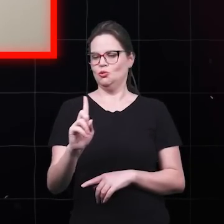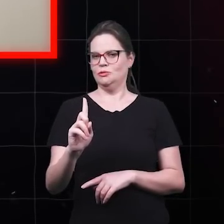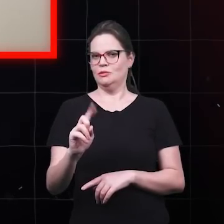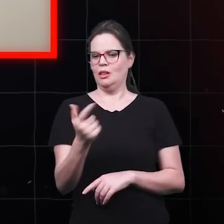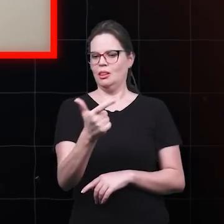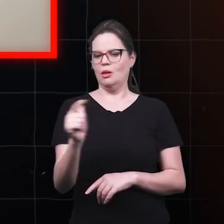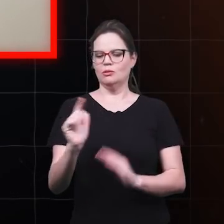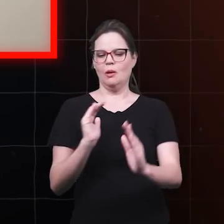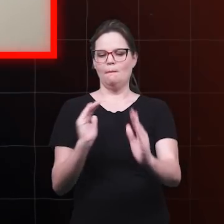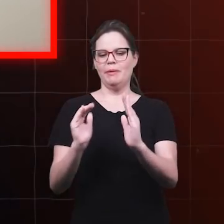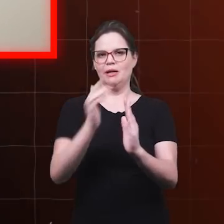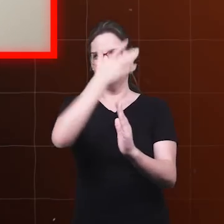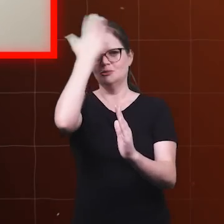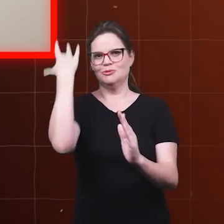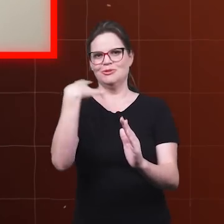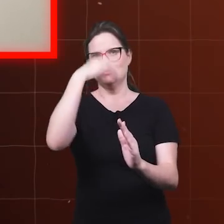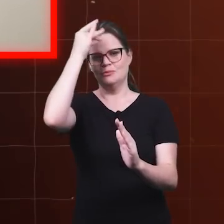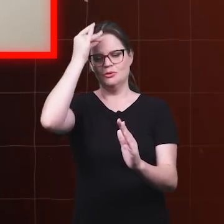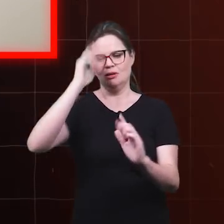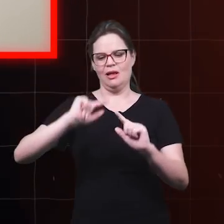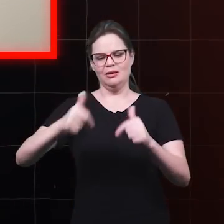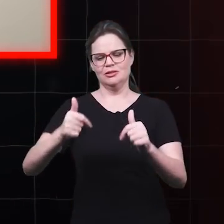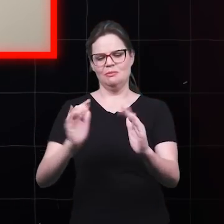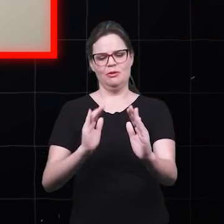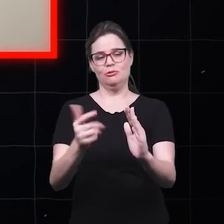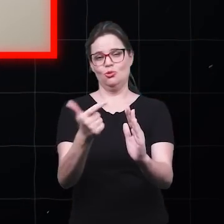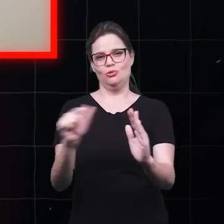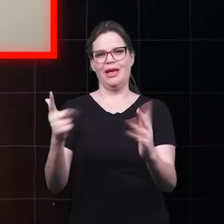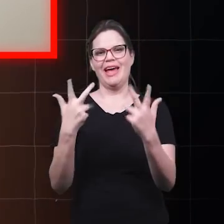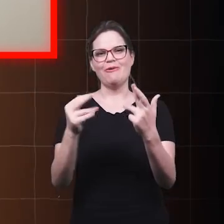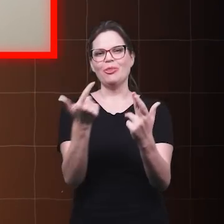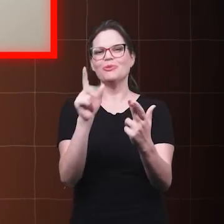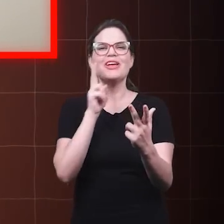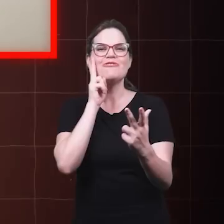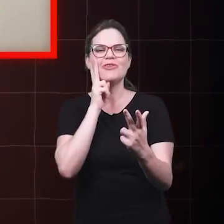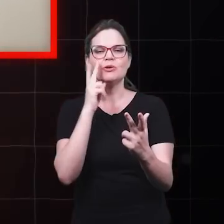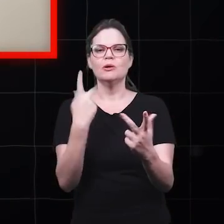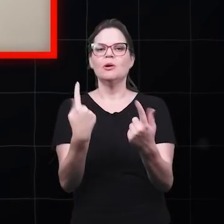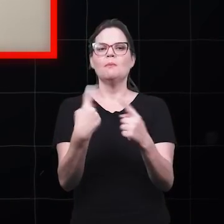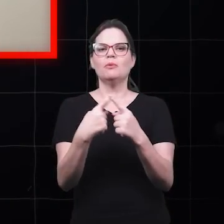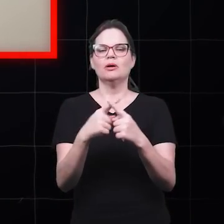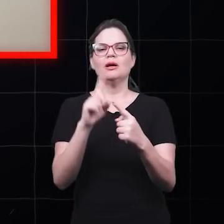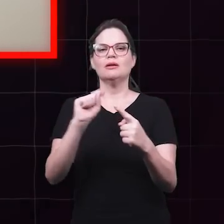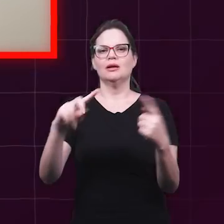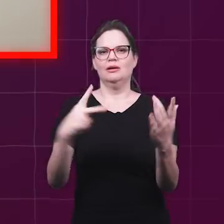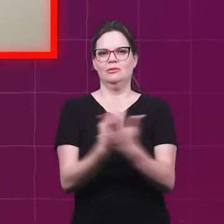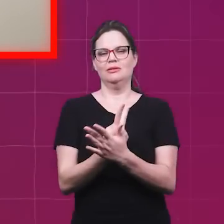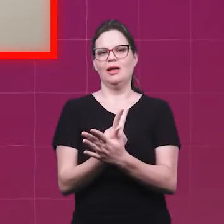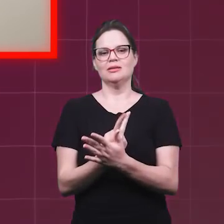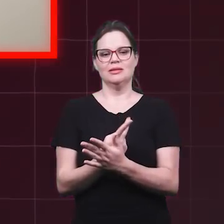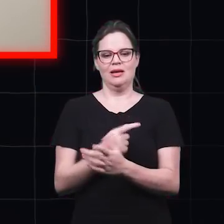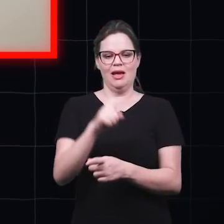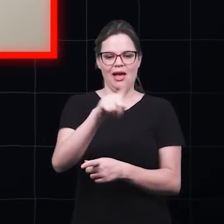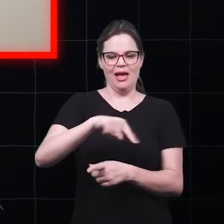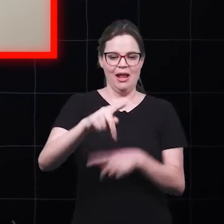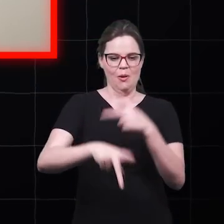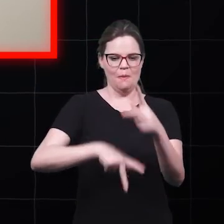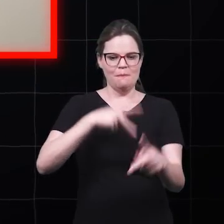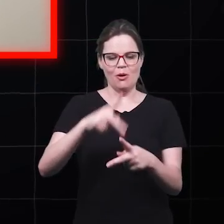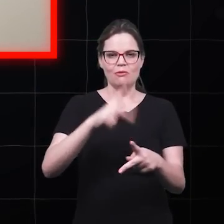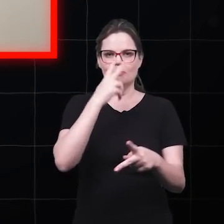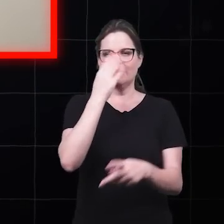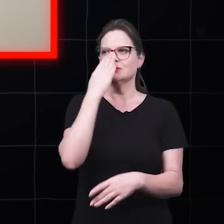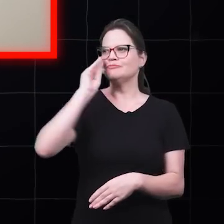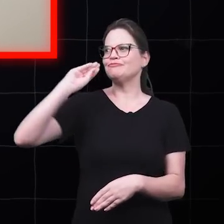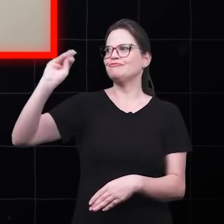houve um distanciamento do profético, um abandono do Pentecostes. E que